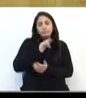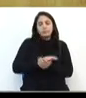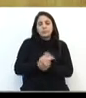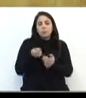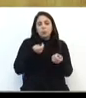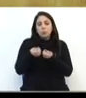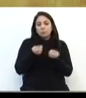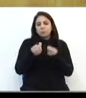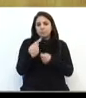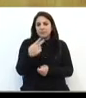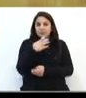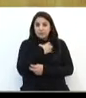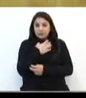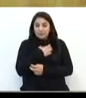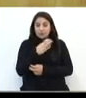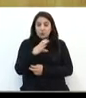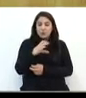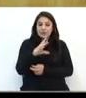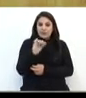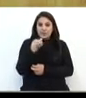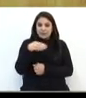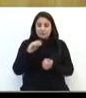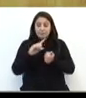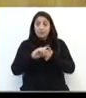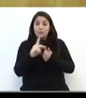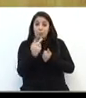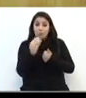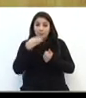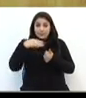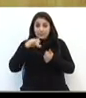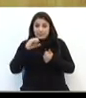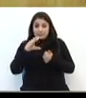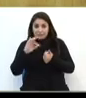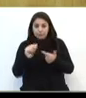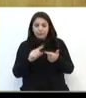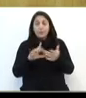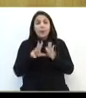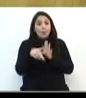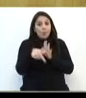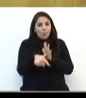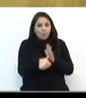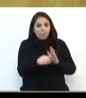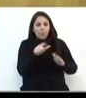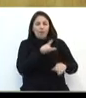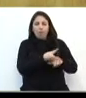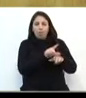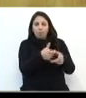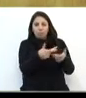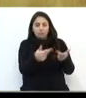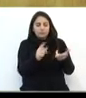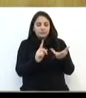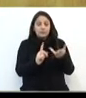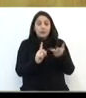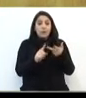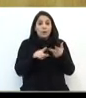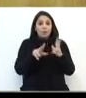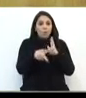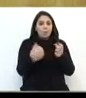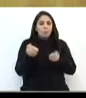Nós controlamos dessa forma os crimes de homicídio e latrocínio, roubo a estabelecimento comercial, roubo de